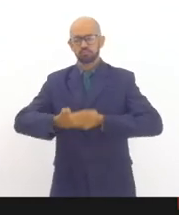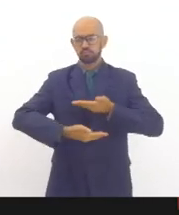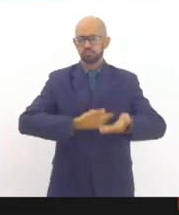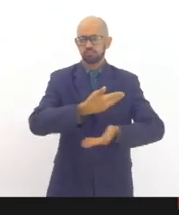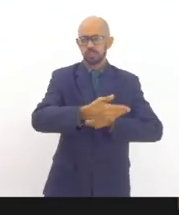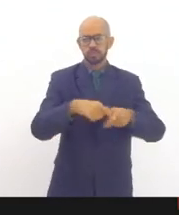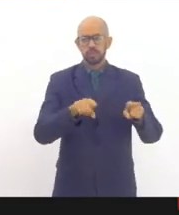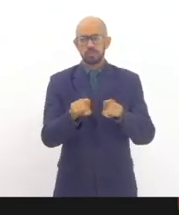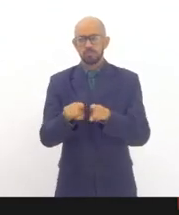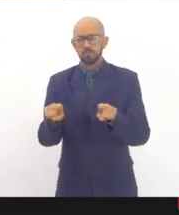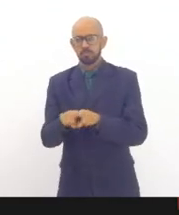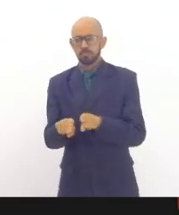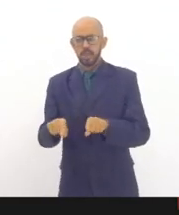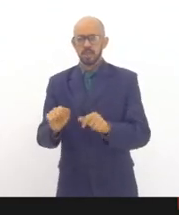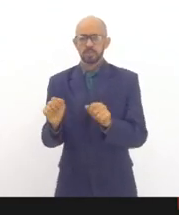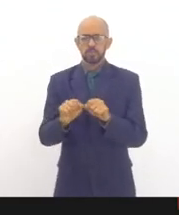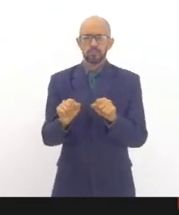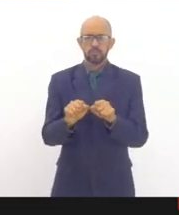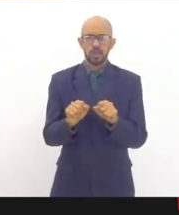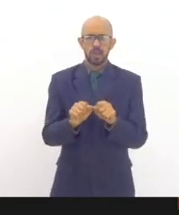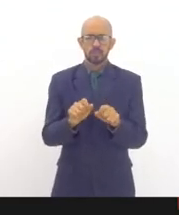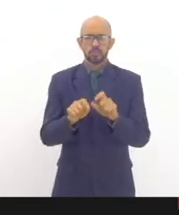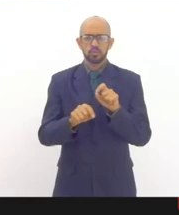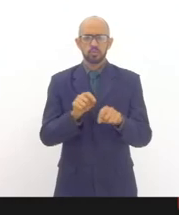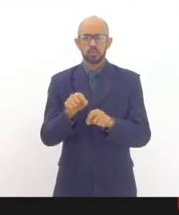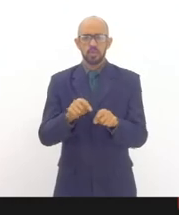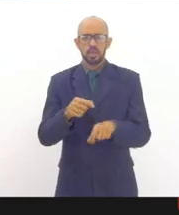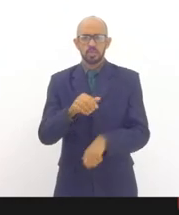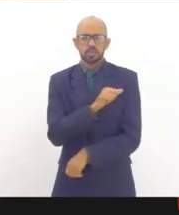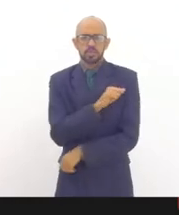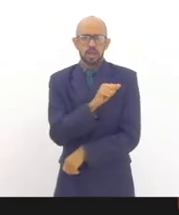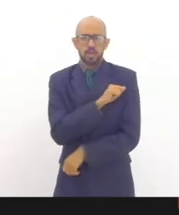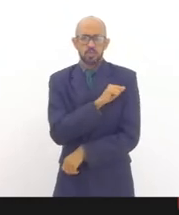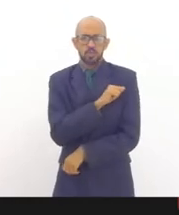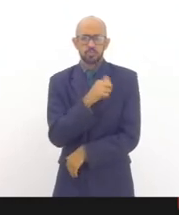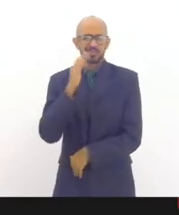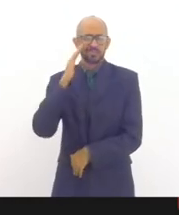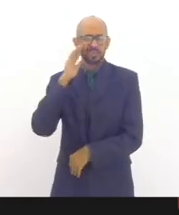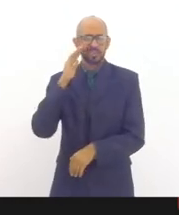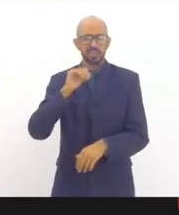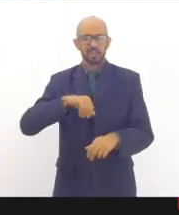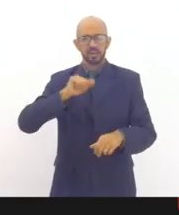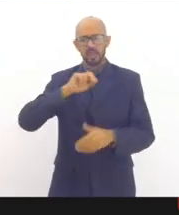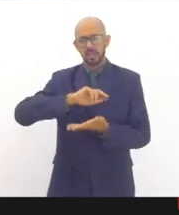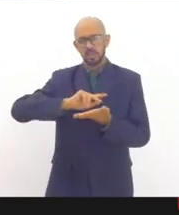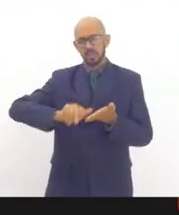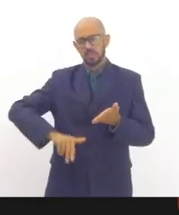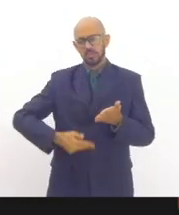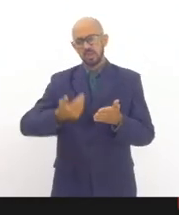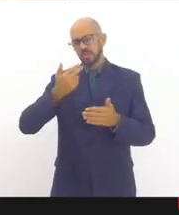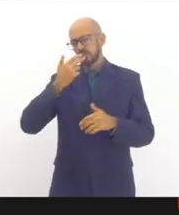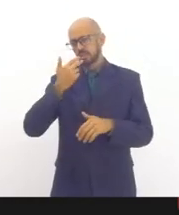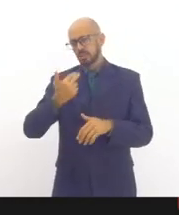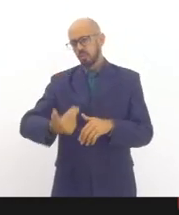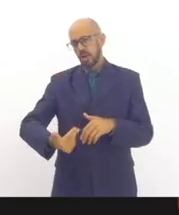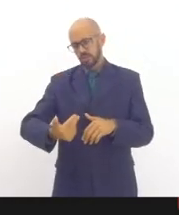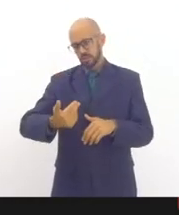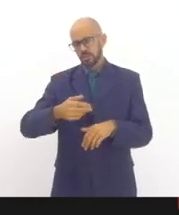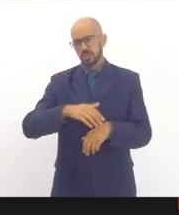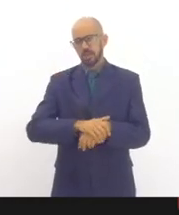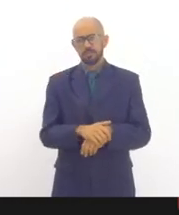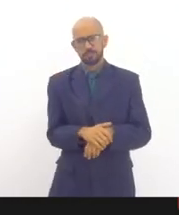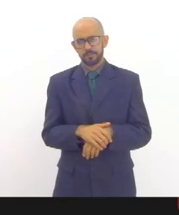se oportuniza a esses estudantes compreender a diversidade linguística e cultural a que nós